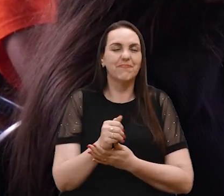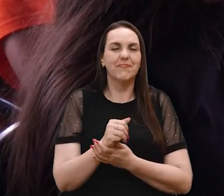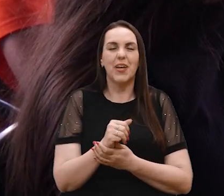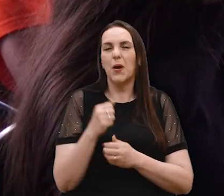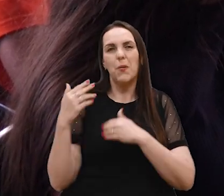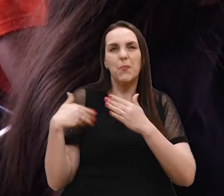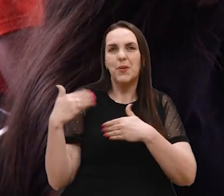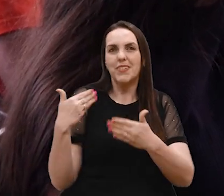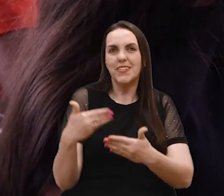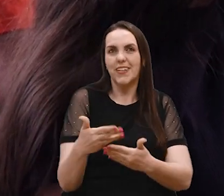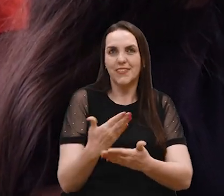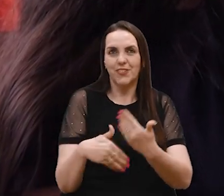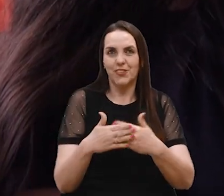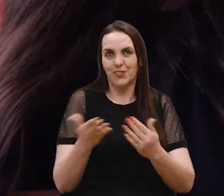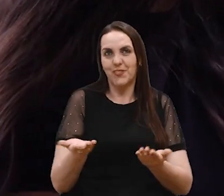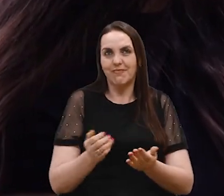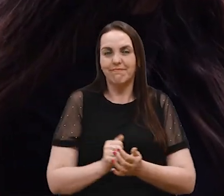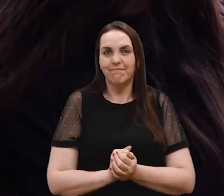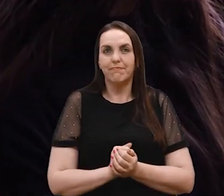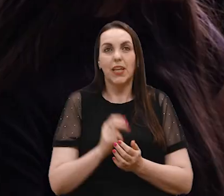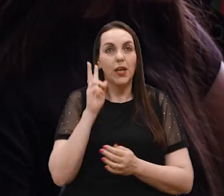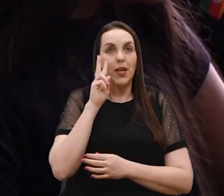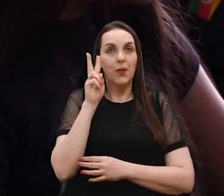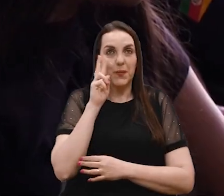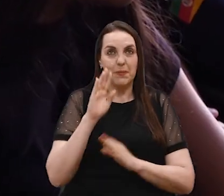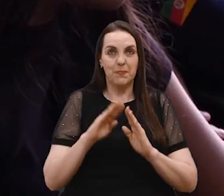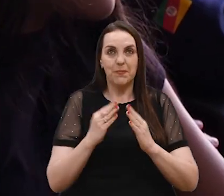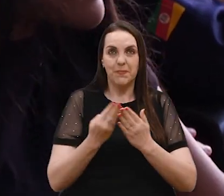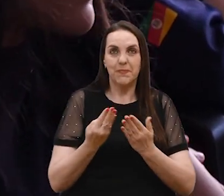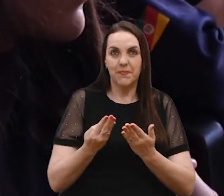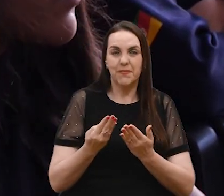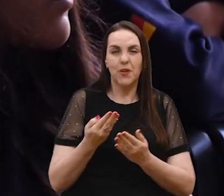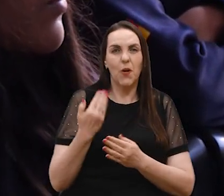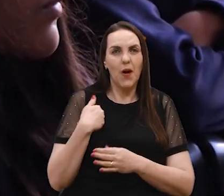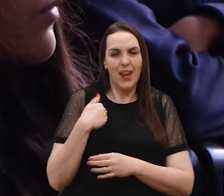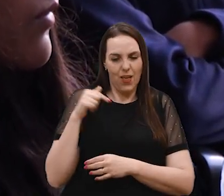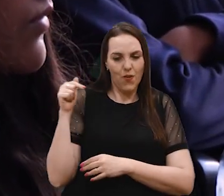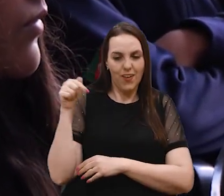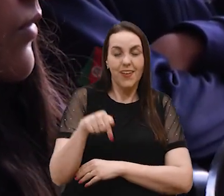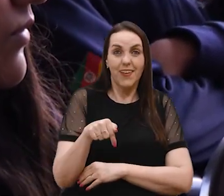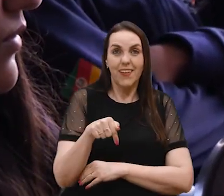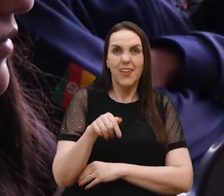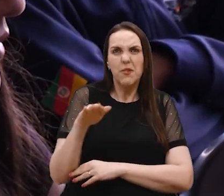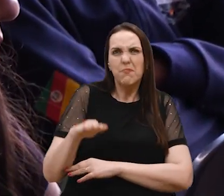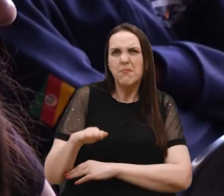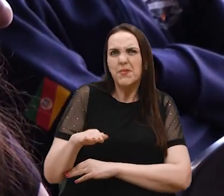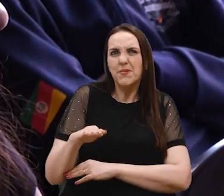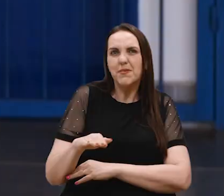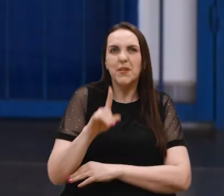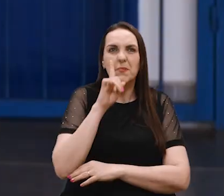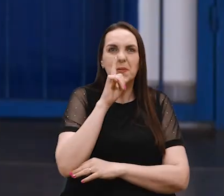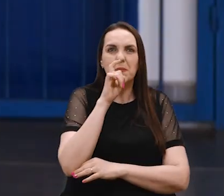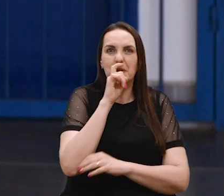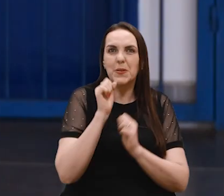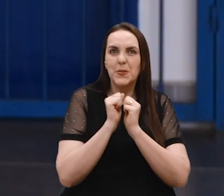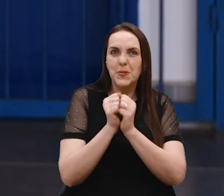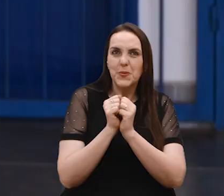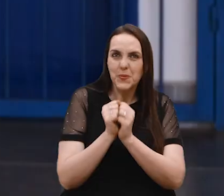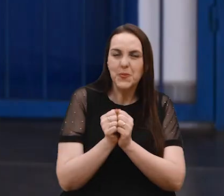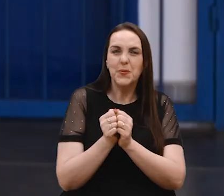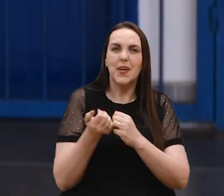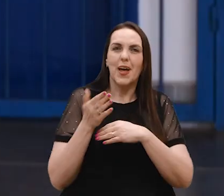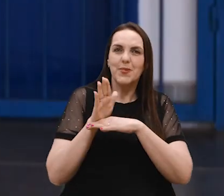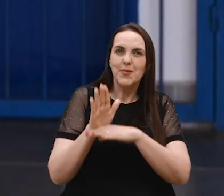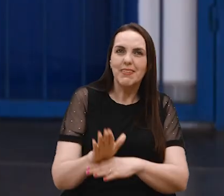esse processo. Eu lembro da escola Victório Weber, de muito pequenininha, de vir aqui com os meus pais, ajudar